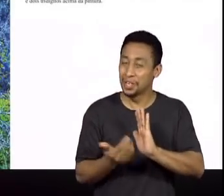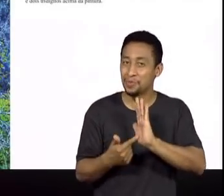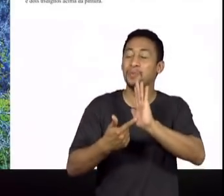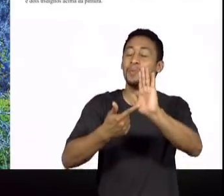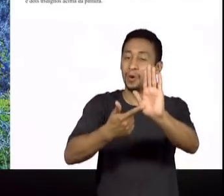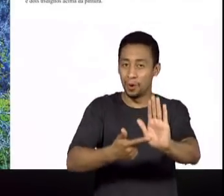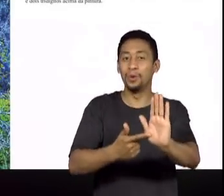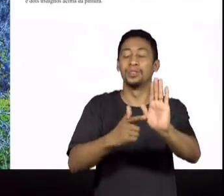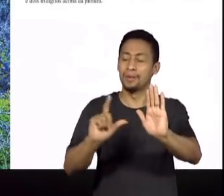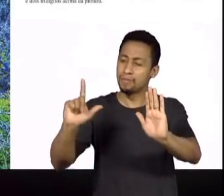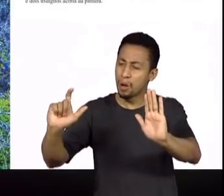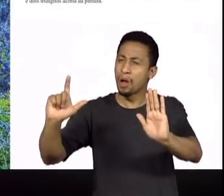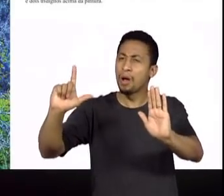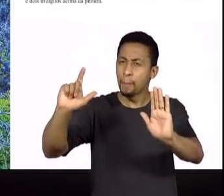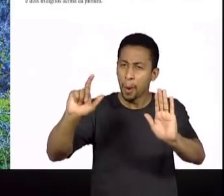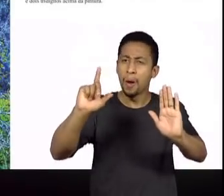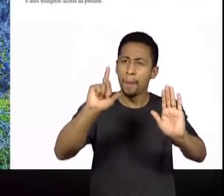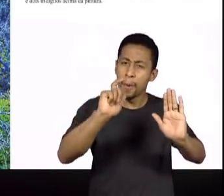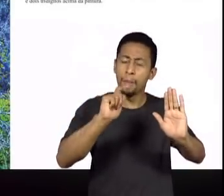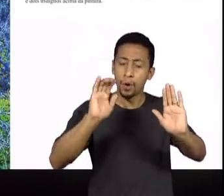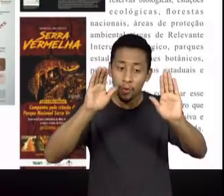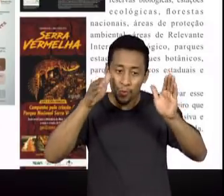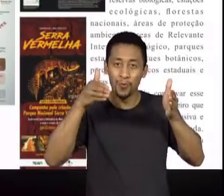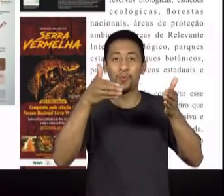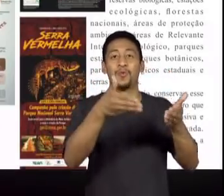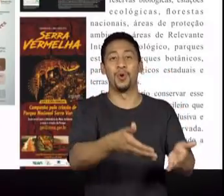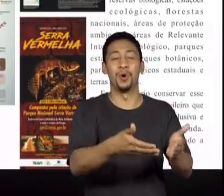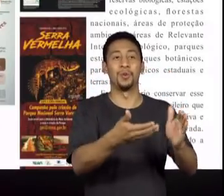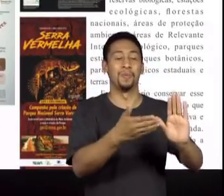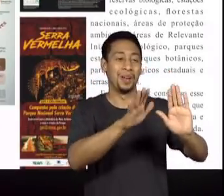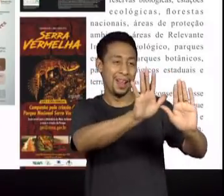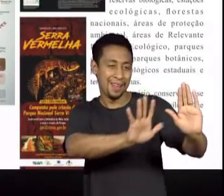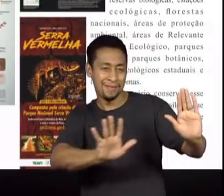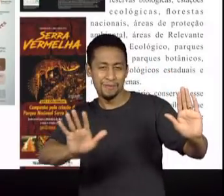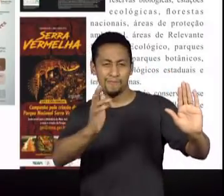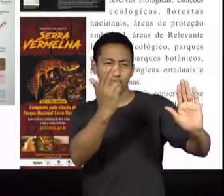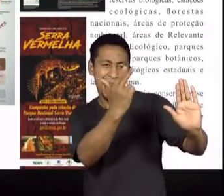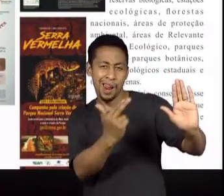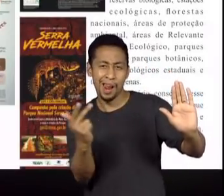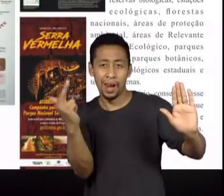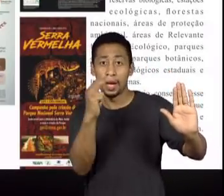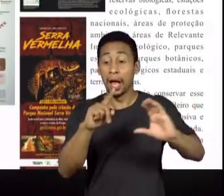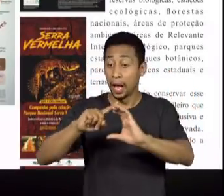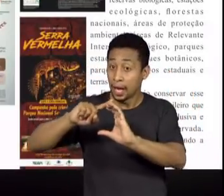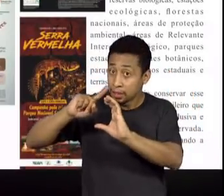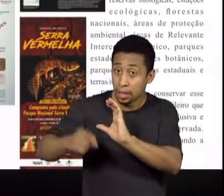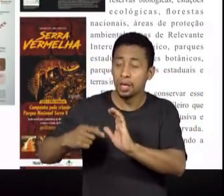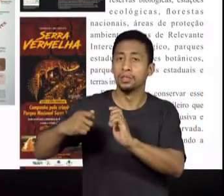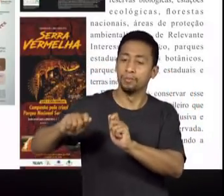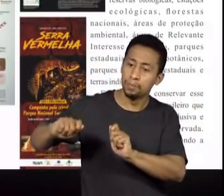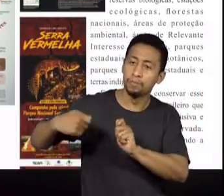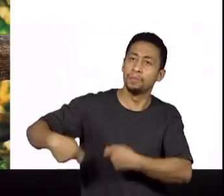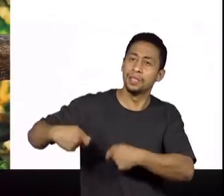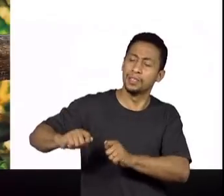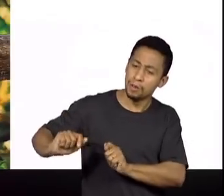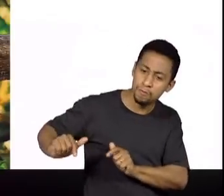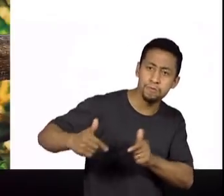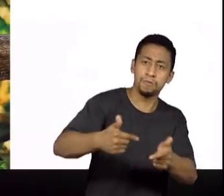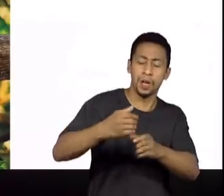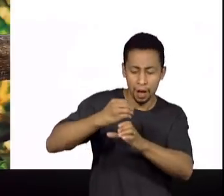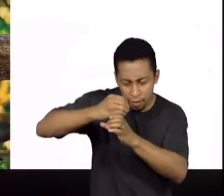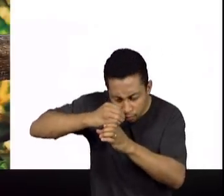um pouco o foco para essa região, como a ciência precisa se dedicar, como a biologia, a